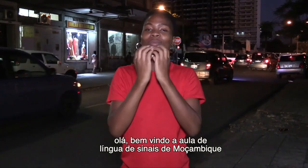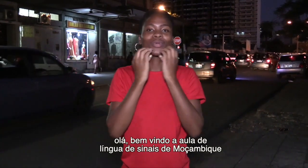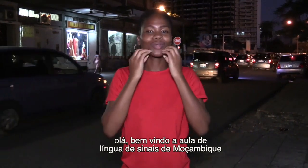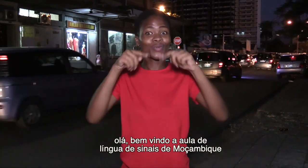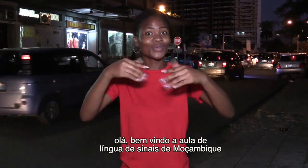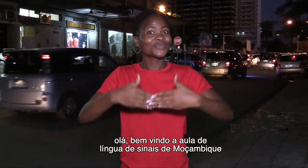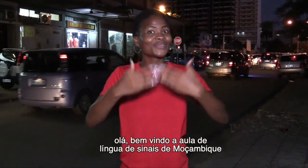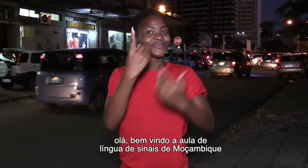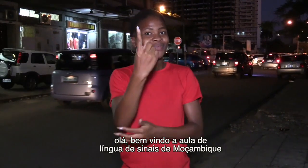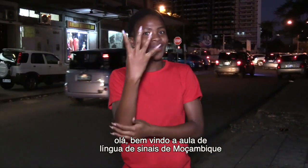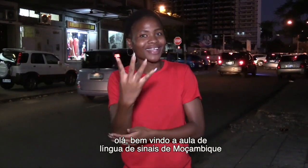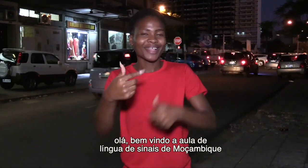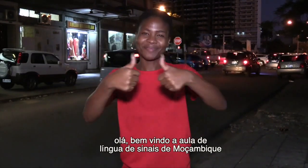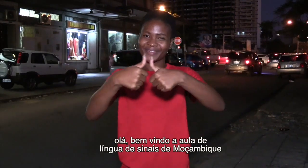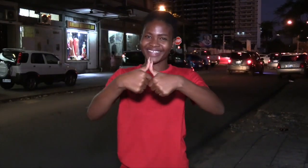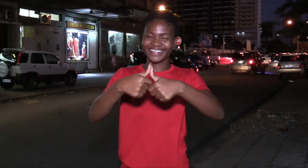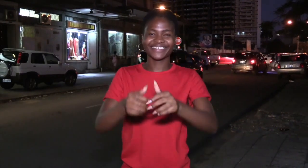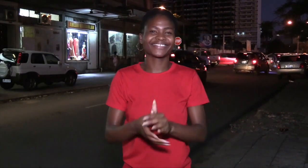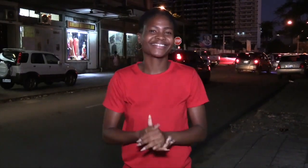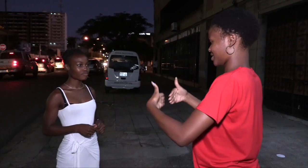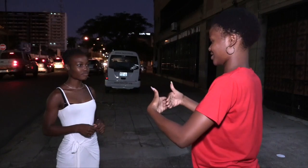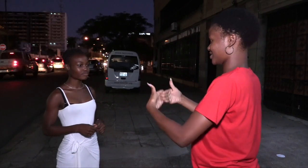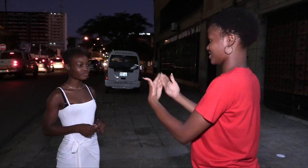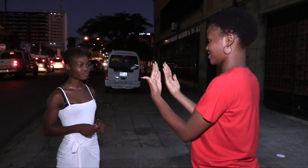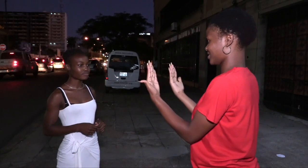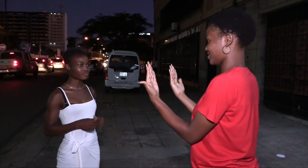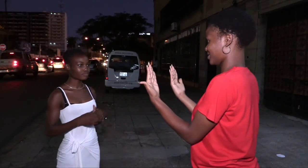aula de língua de sinais de Moçambique.